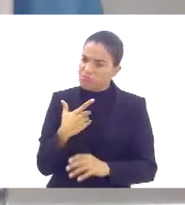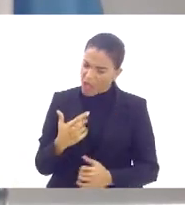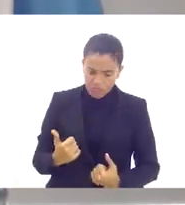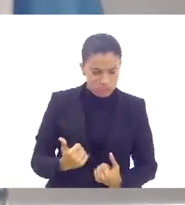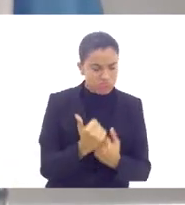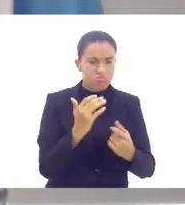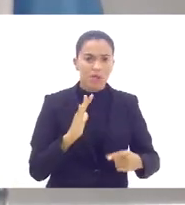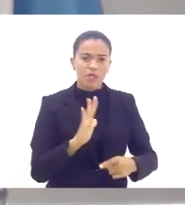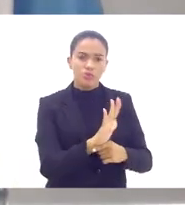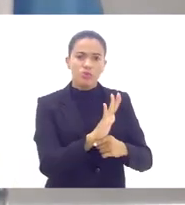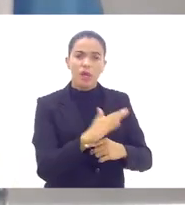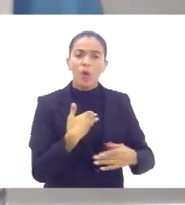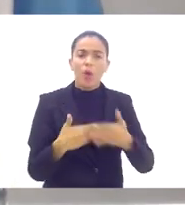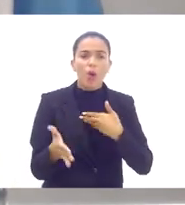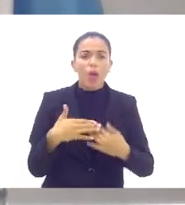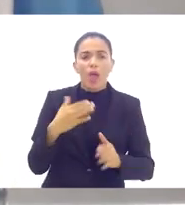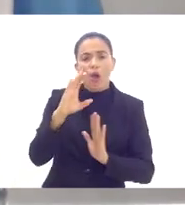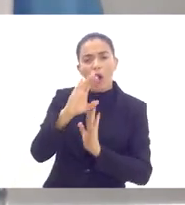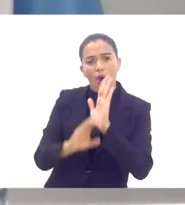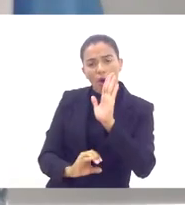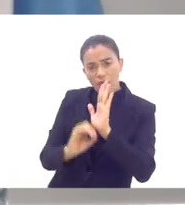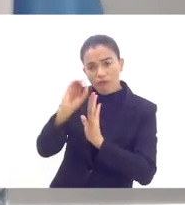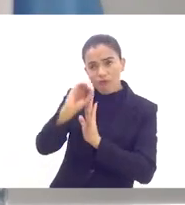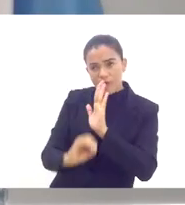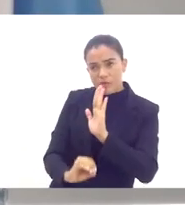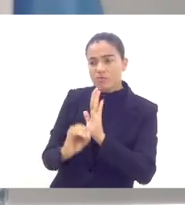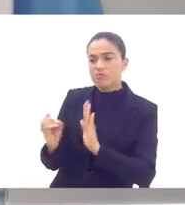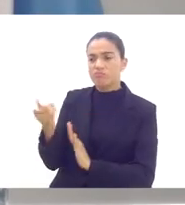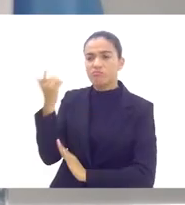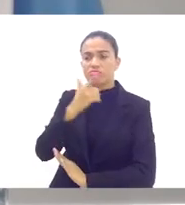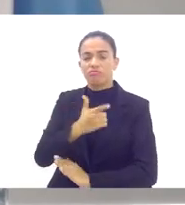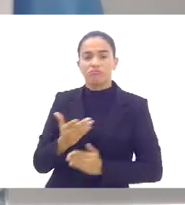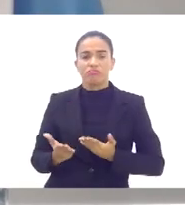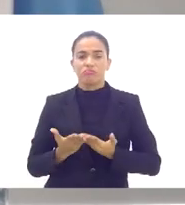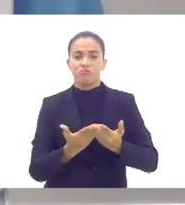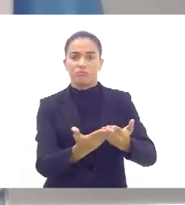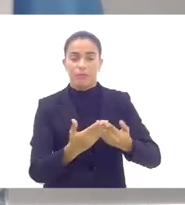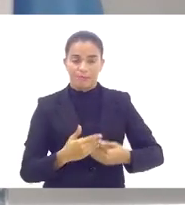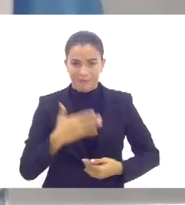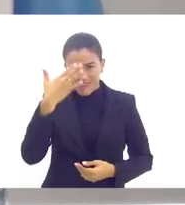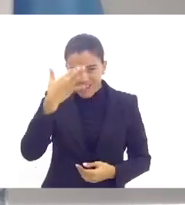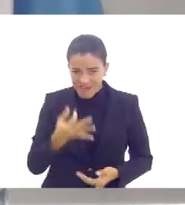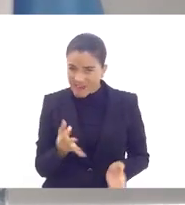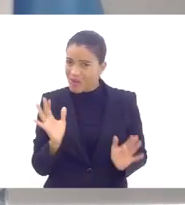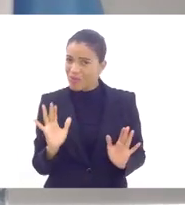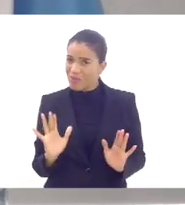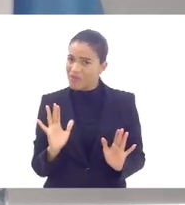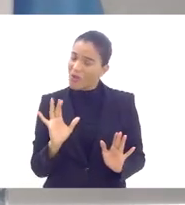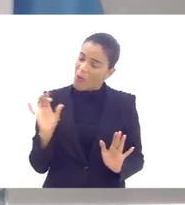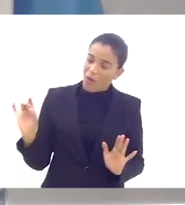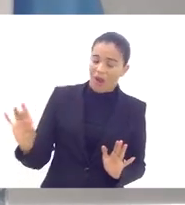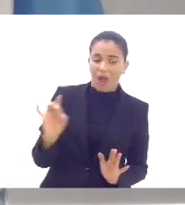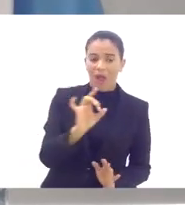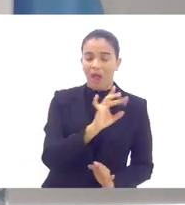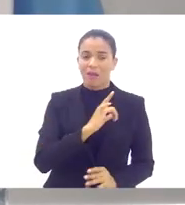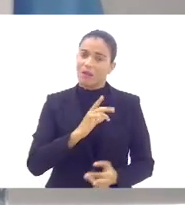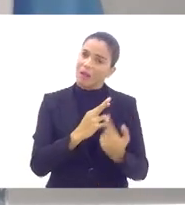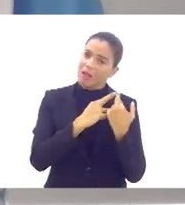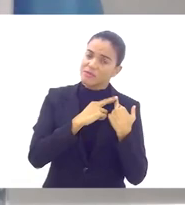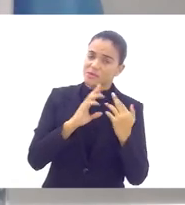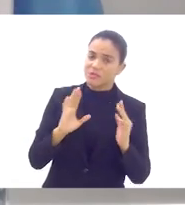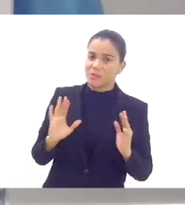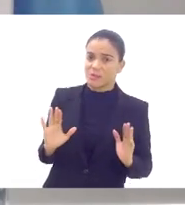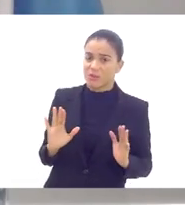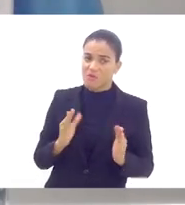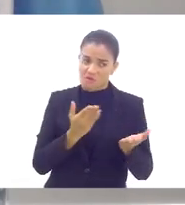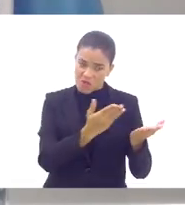ajudar em qualquer ofício que vocês pedindo apoio. Porque eles nunca se negam a nada. Entendeu? Então é cada um faz o seu papel. E eu acho